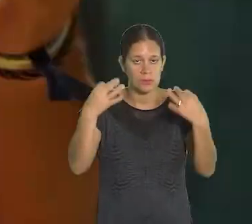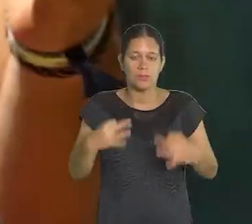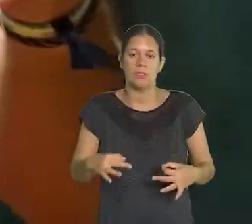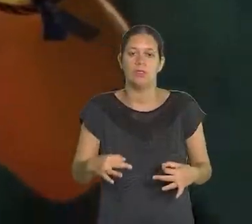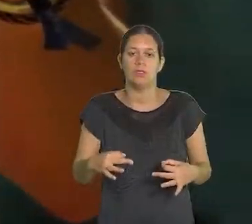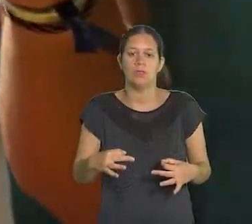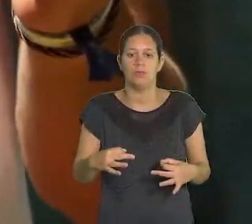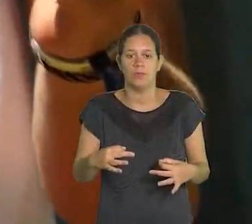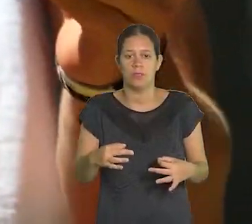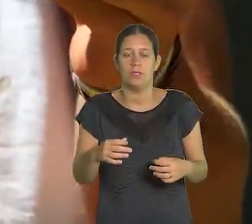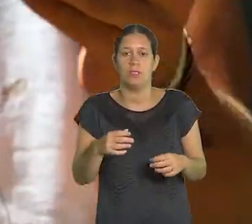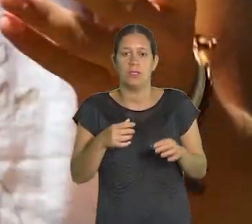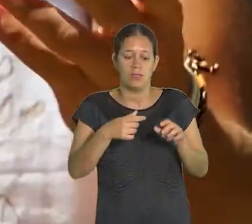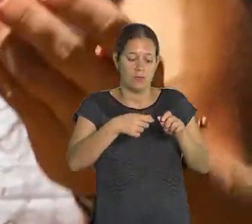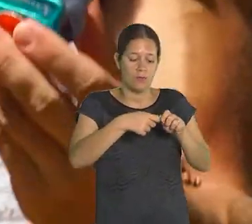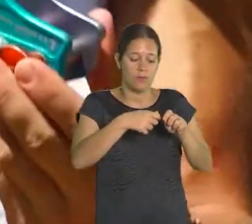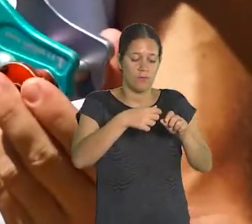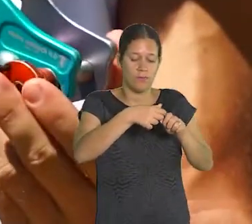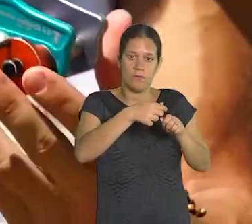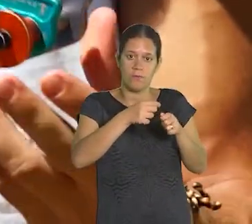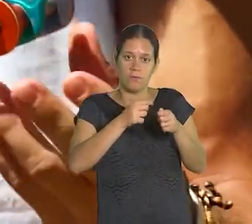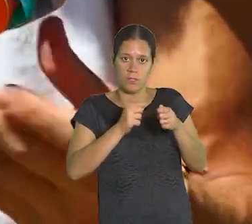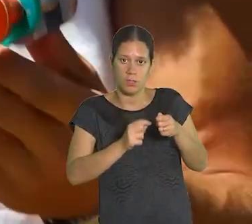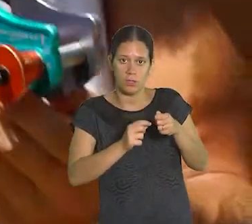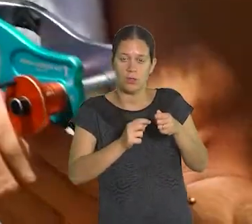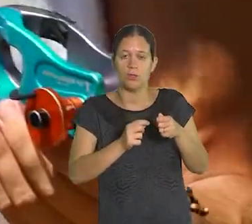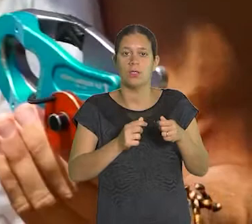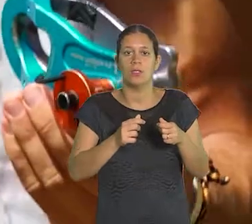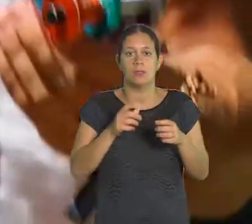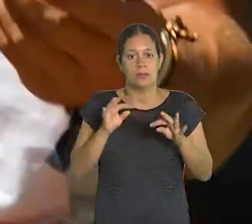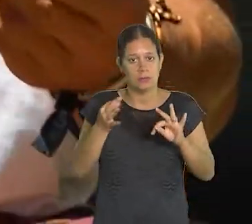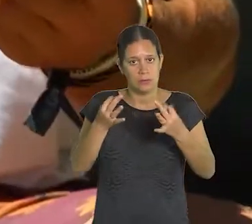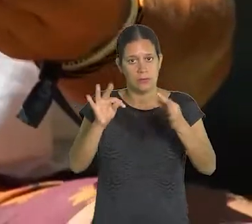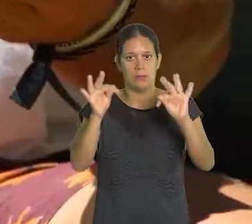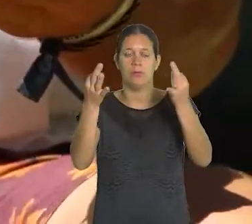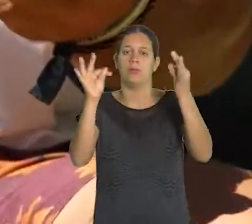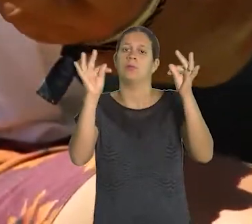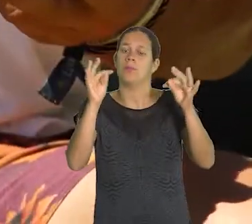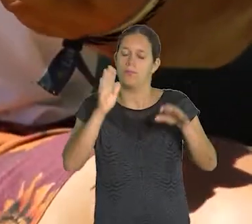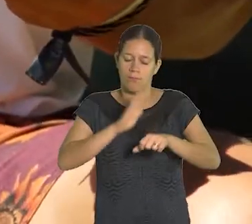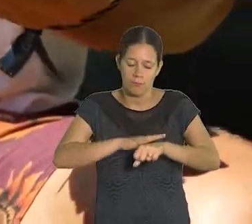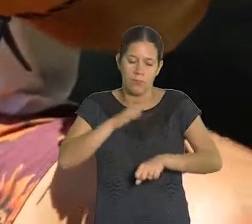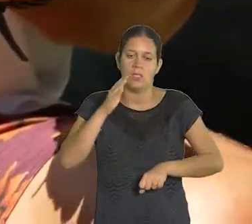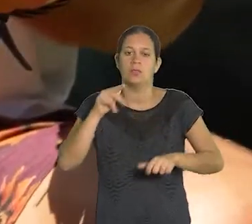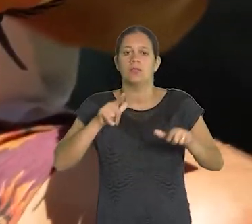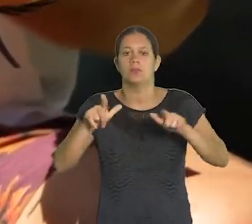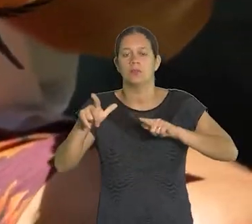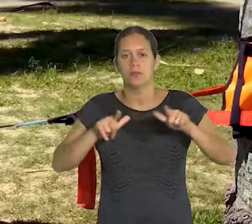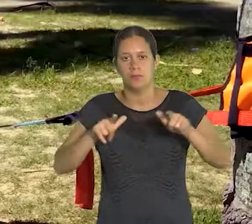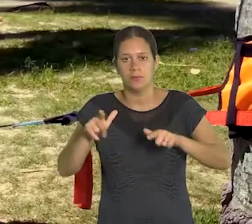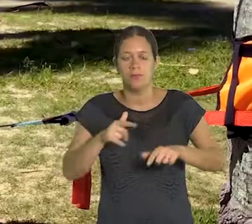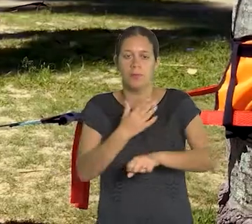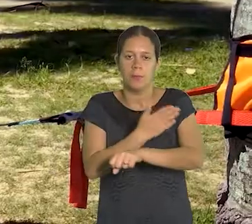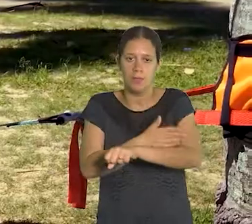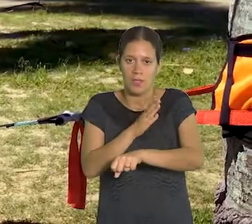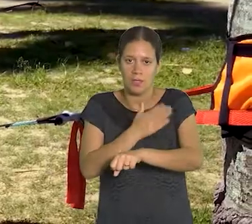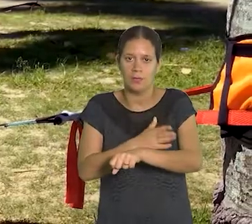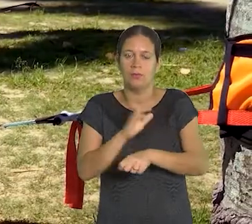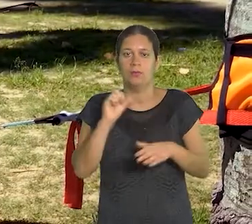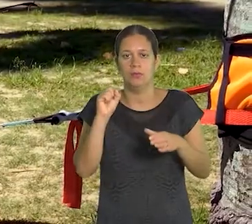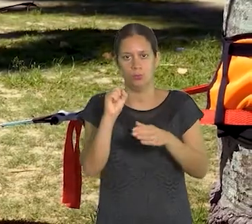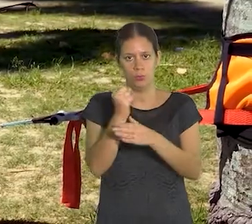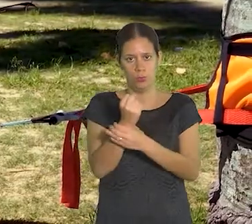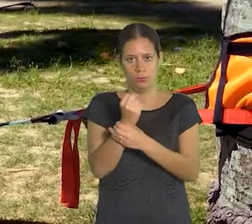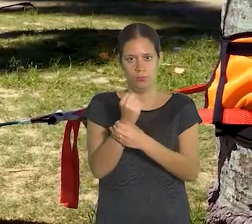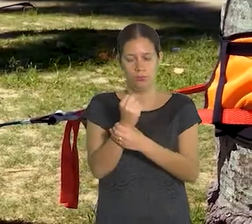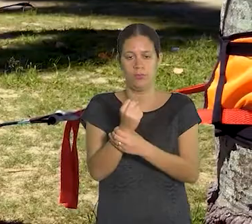específicos, como esse aqui, o Weblock. É um freio de fita que a cada ano ganha mais tecnologia e mais trabalho para que a prática fique